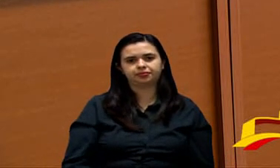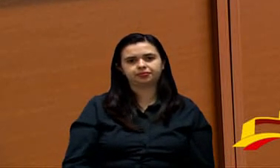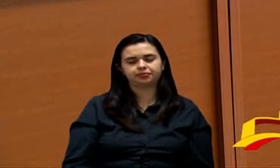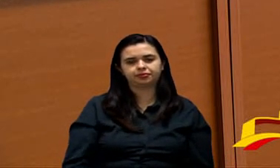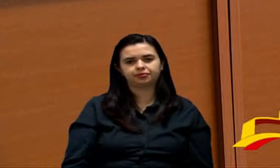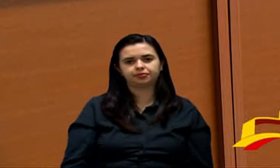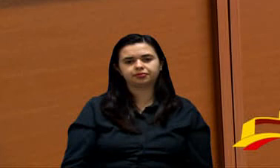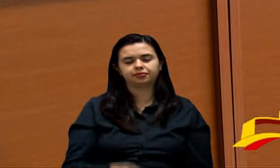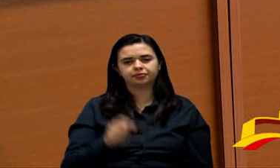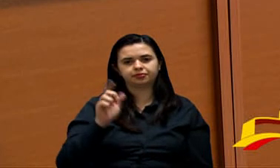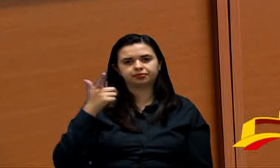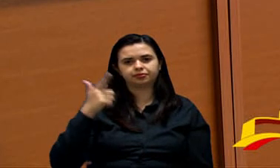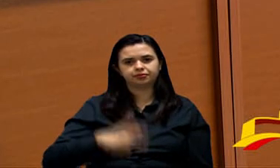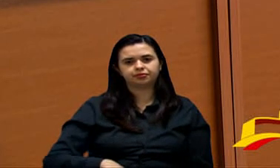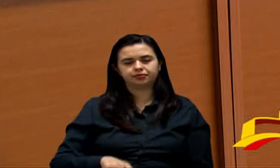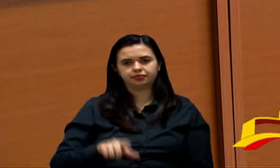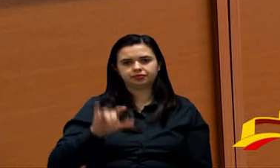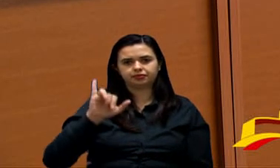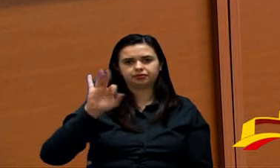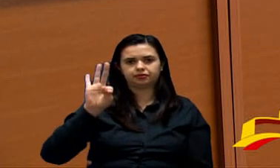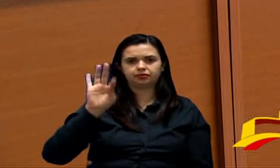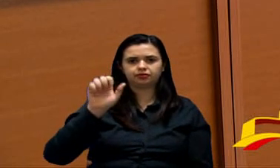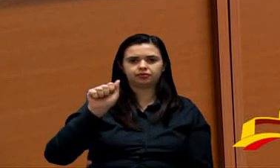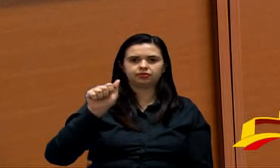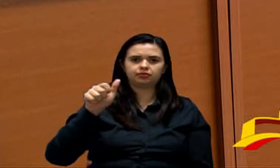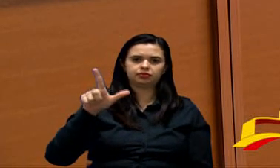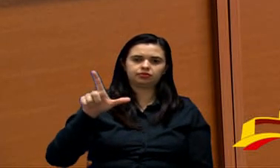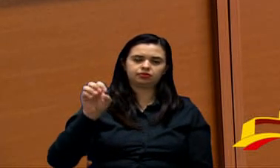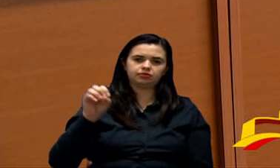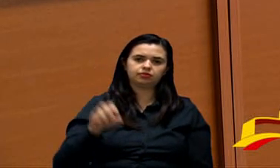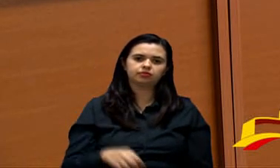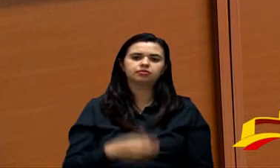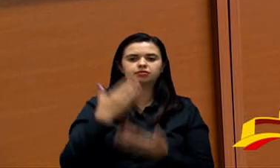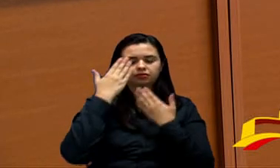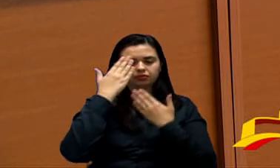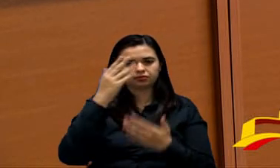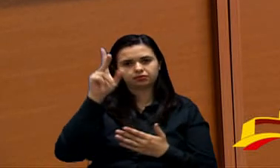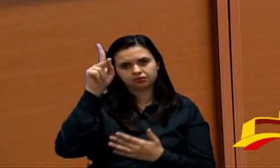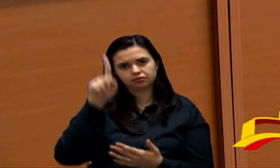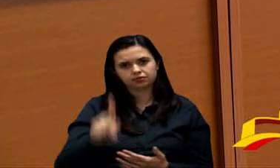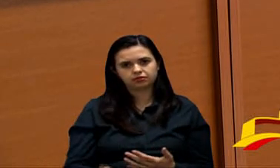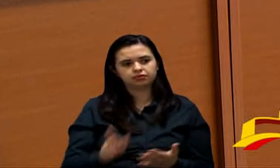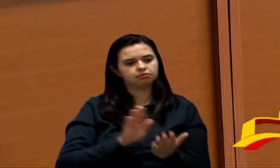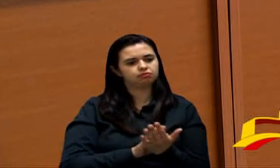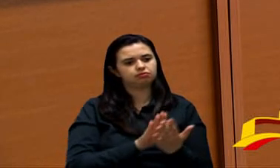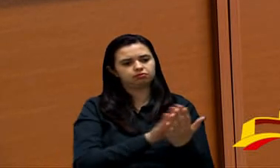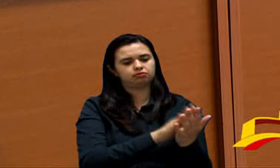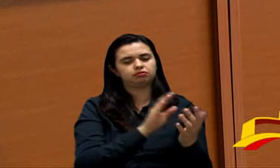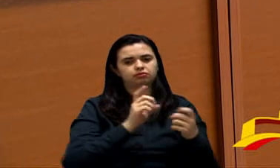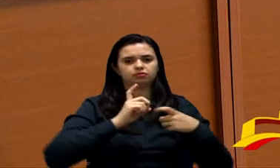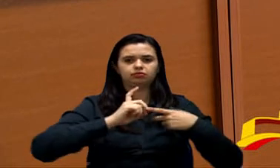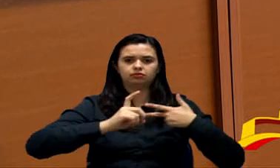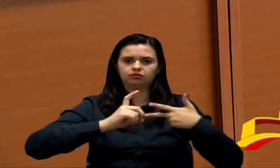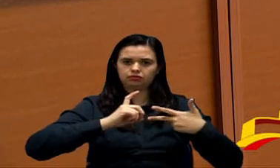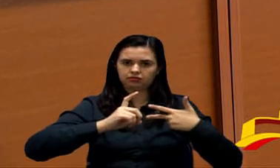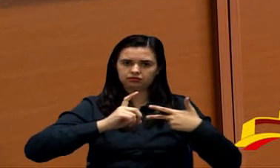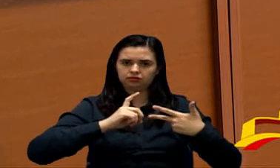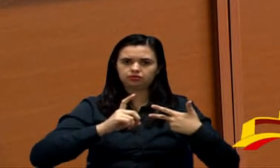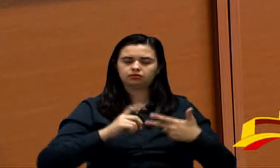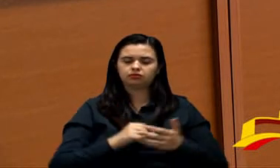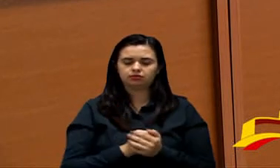O próximo inscrito, vereador Ito, por favor. Obrigado, senhor presidente. Queria aqui parabenizar o Poder Executivo pela